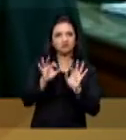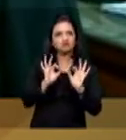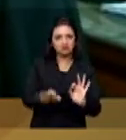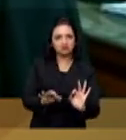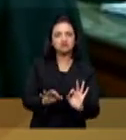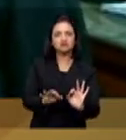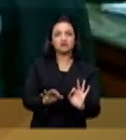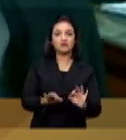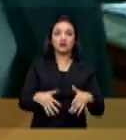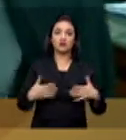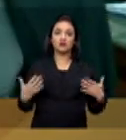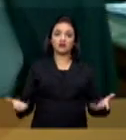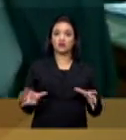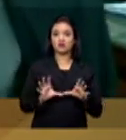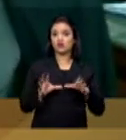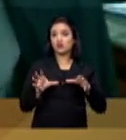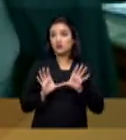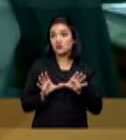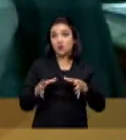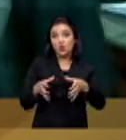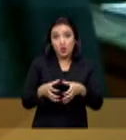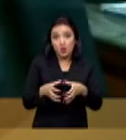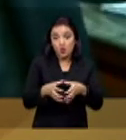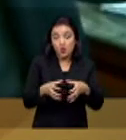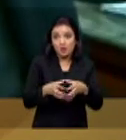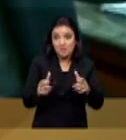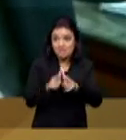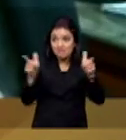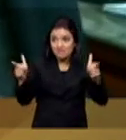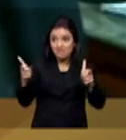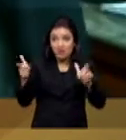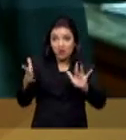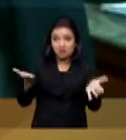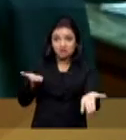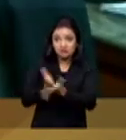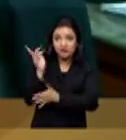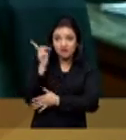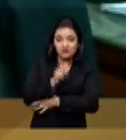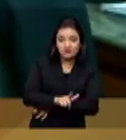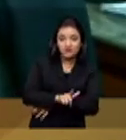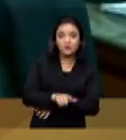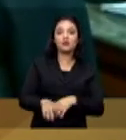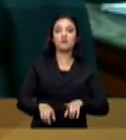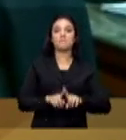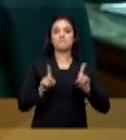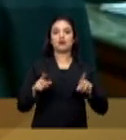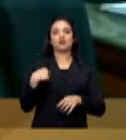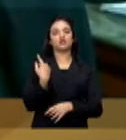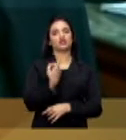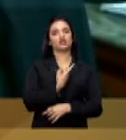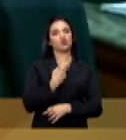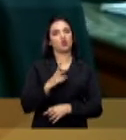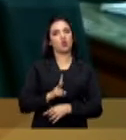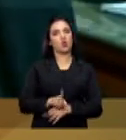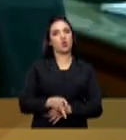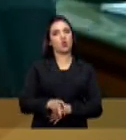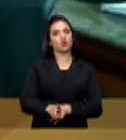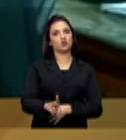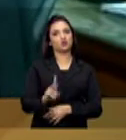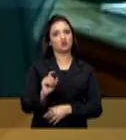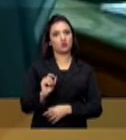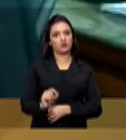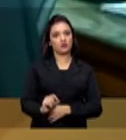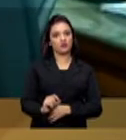em colegiado vence a maioria. Mas como nós continuamos, e assim foi apregoado,